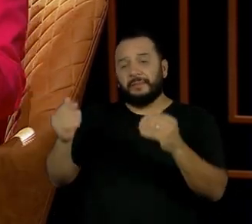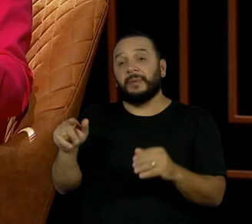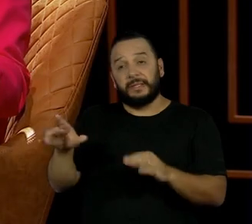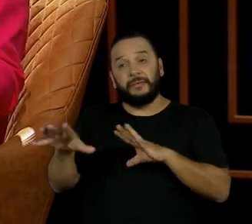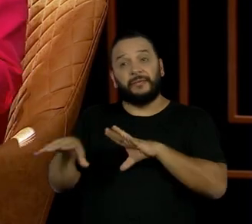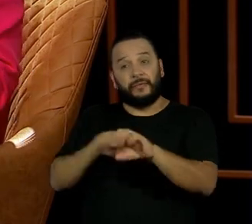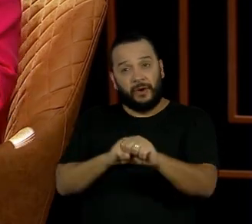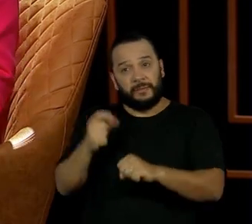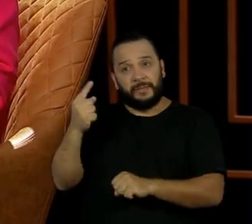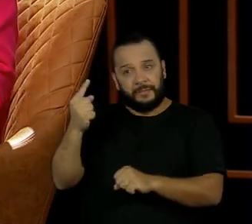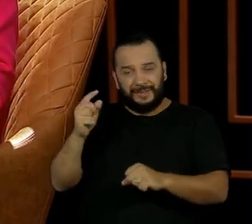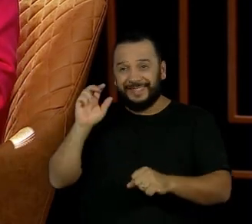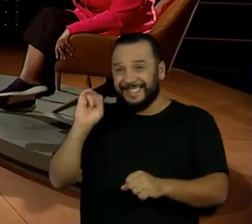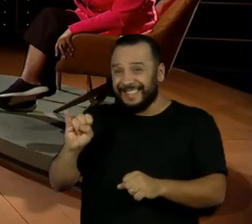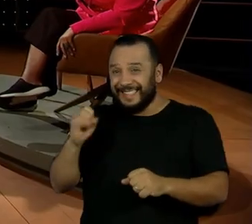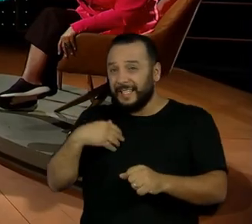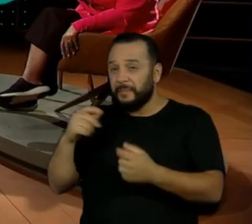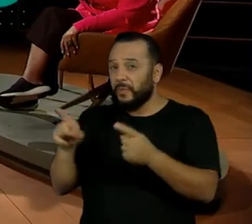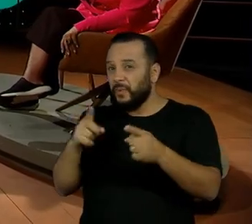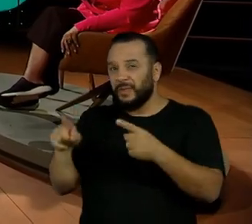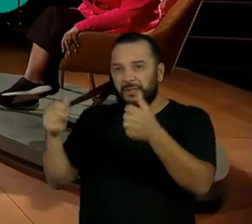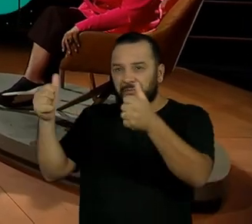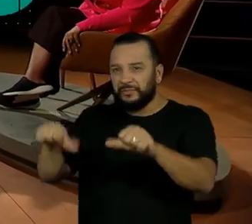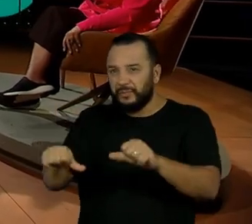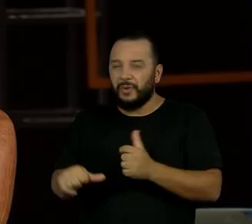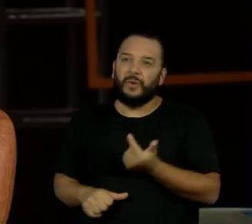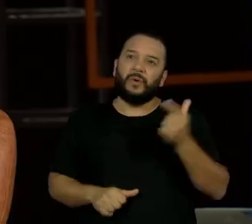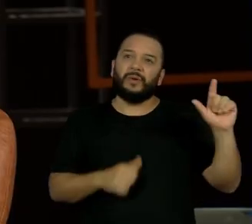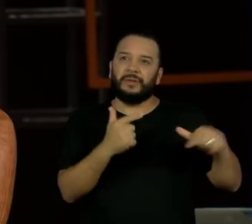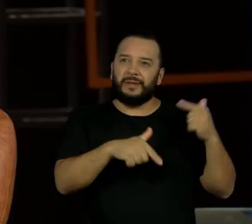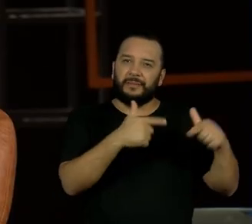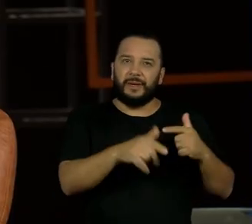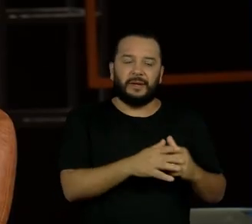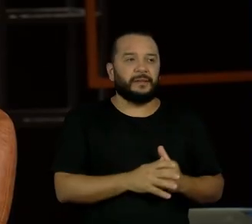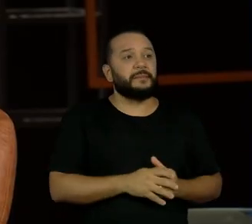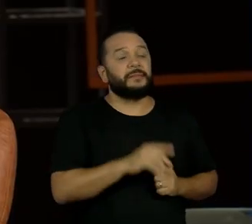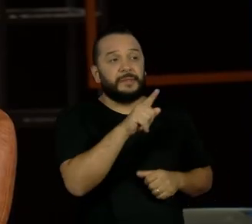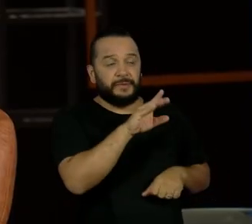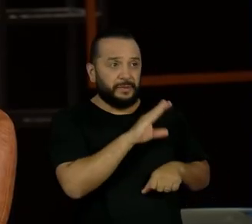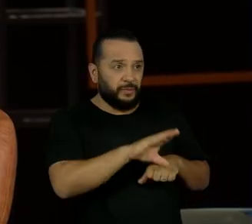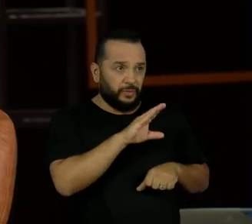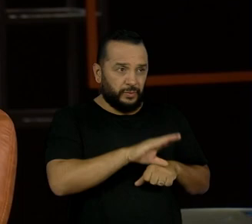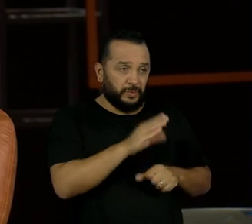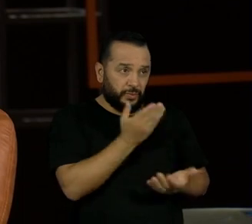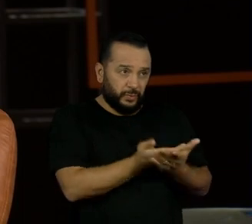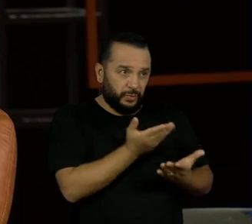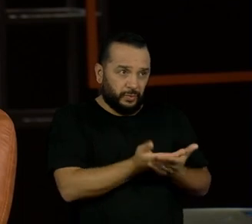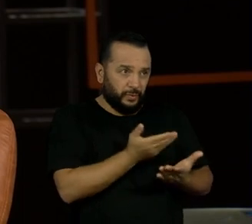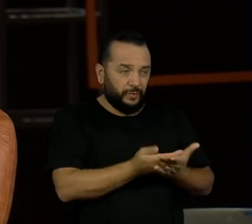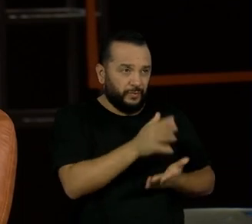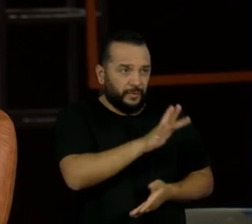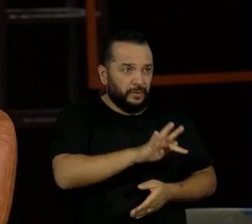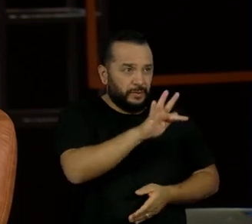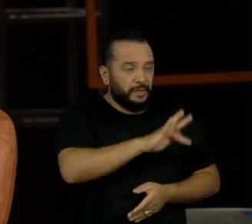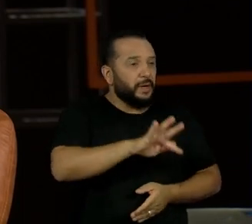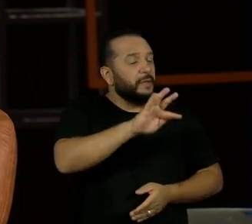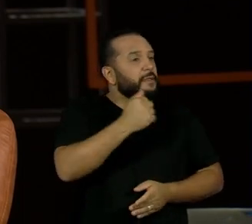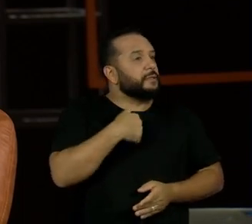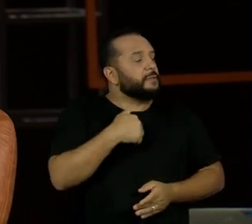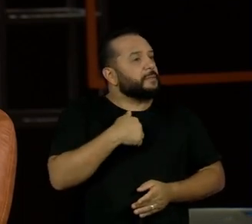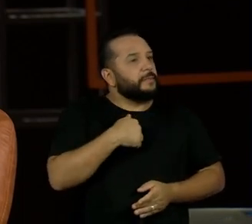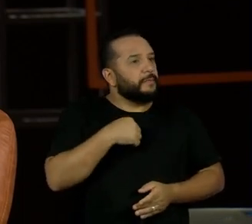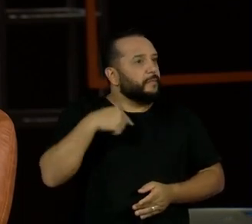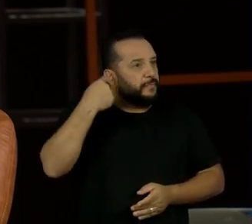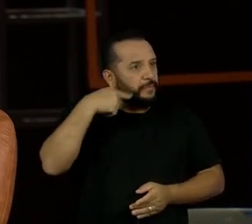deu errado você tem esse caminho então agora durante o curso de direito Que você participou da sua primeira banda musical